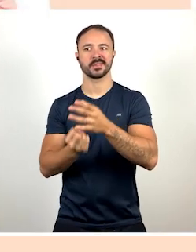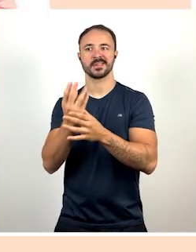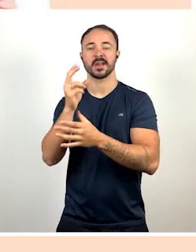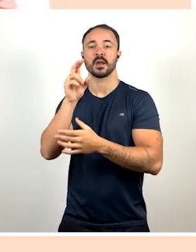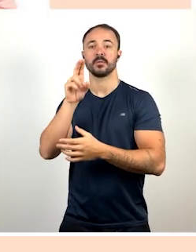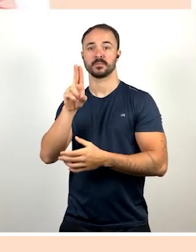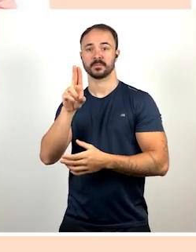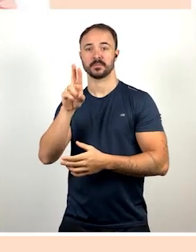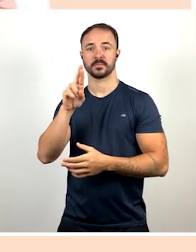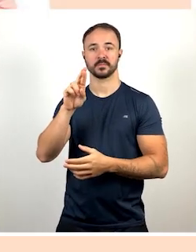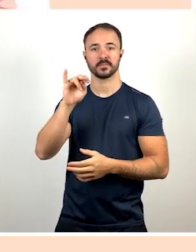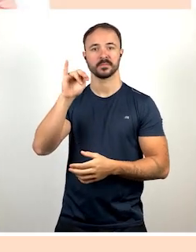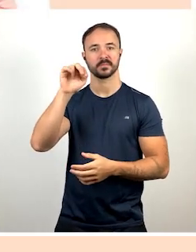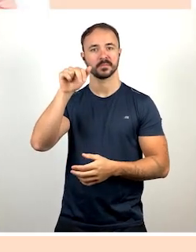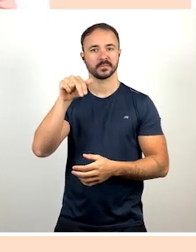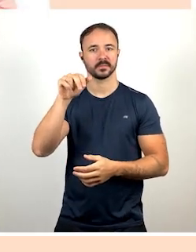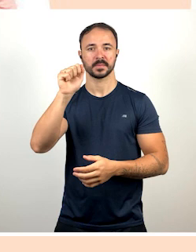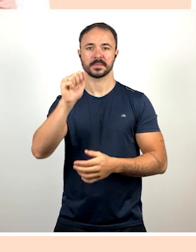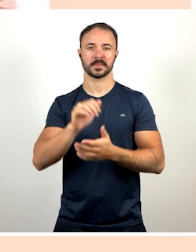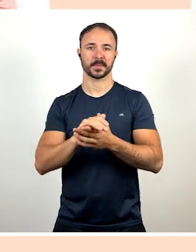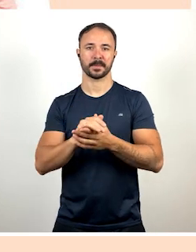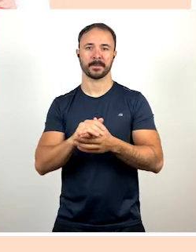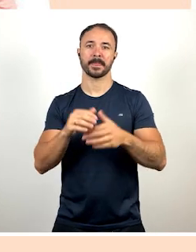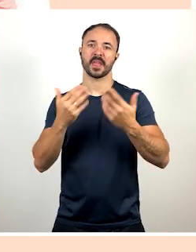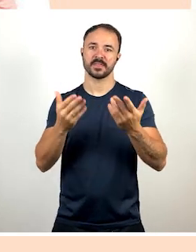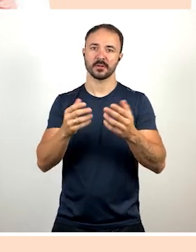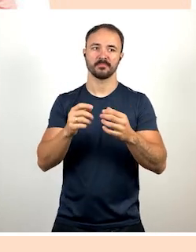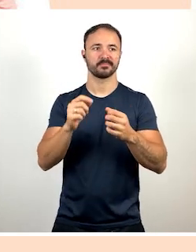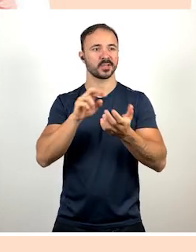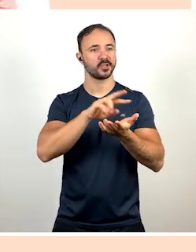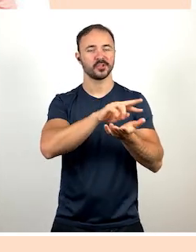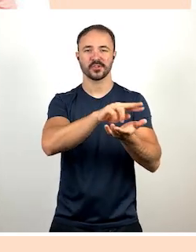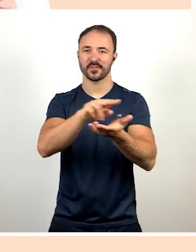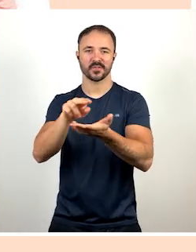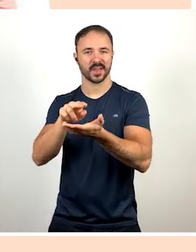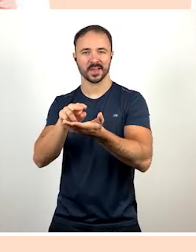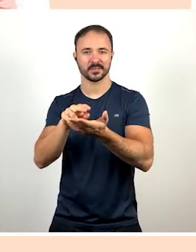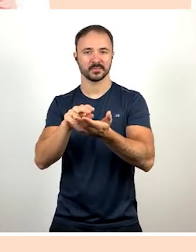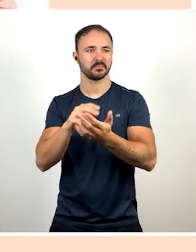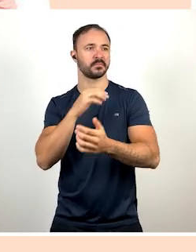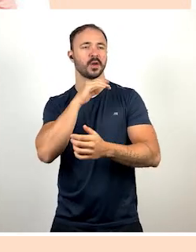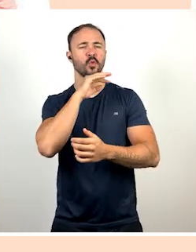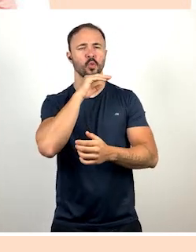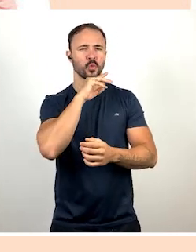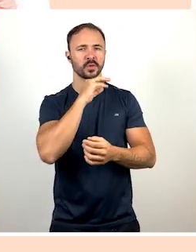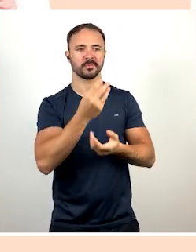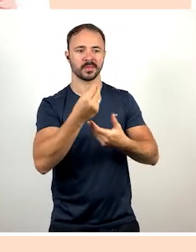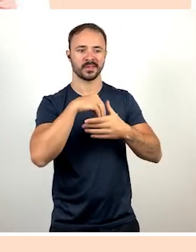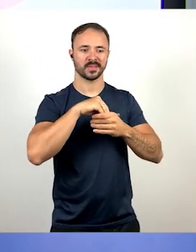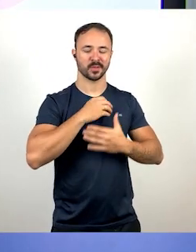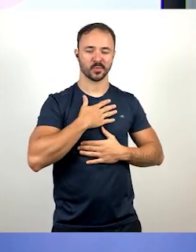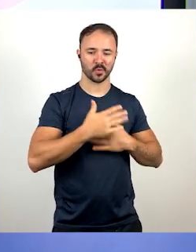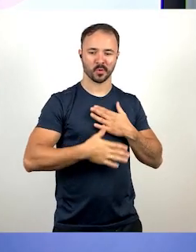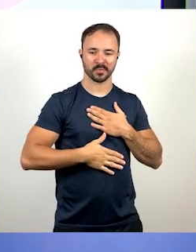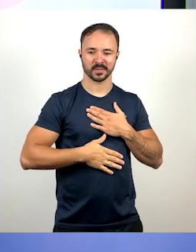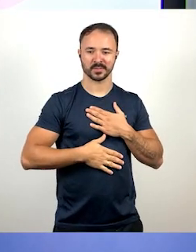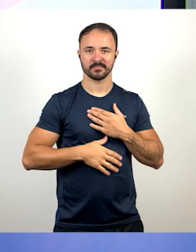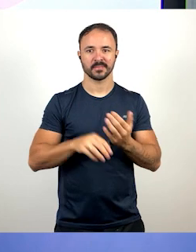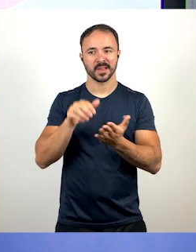Assim, compostos tóxicos que nos fariam mal serão jogados para fora do corpo.